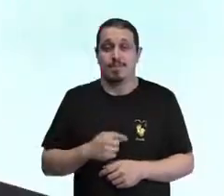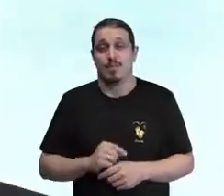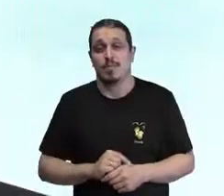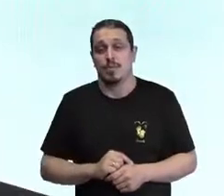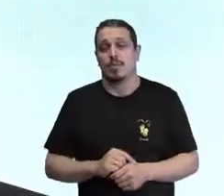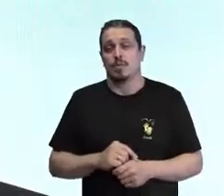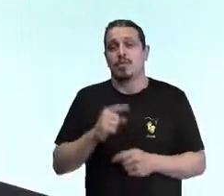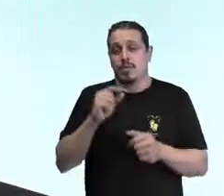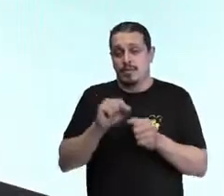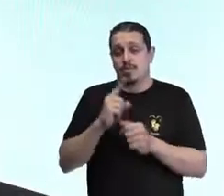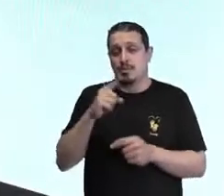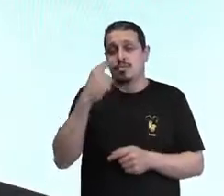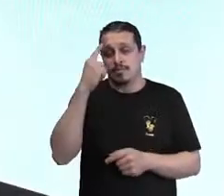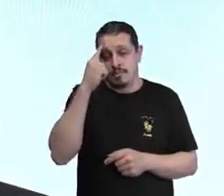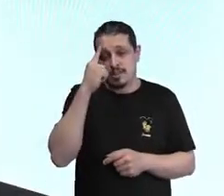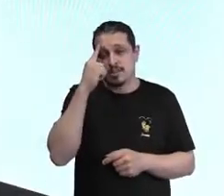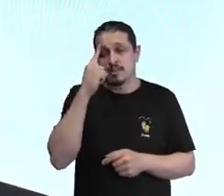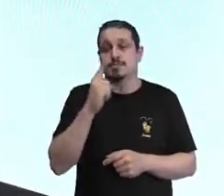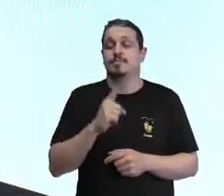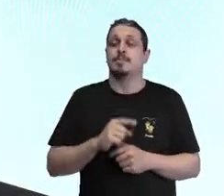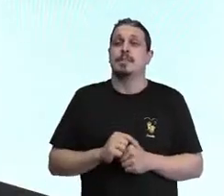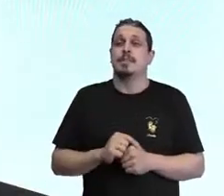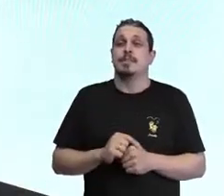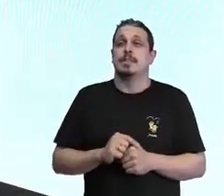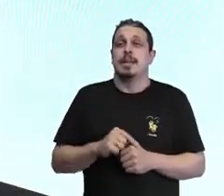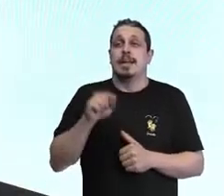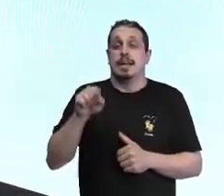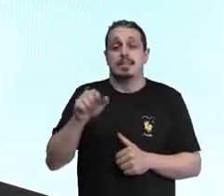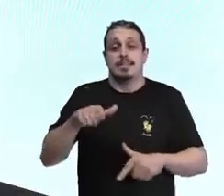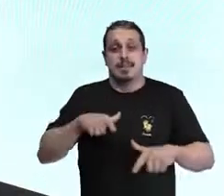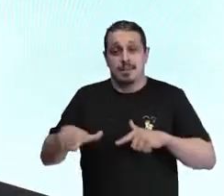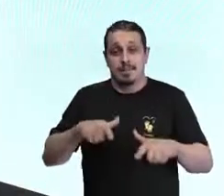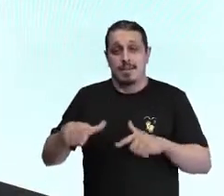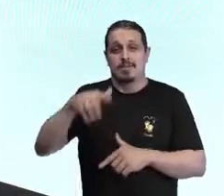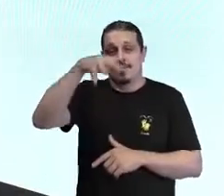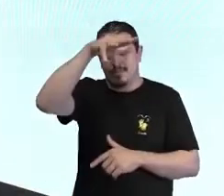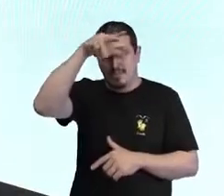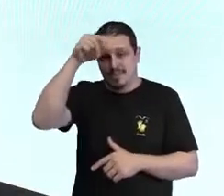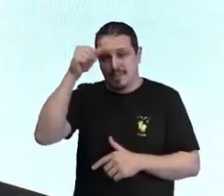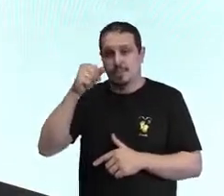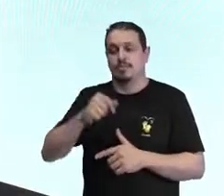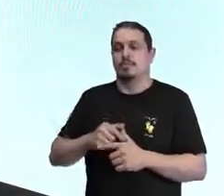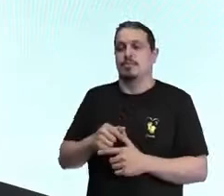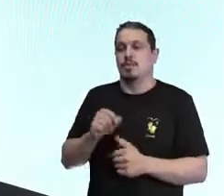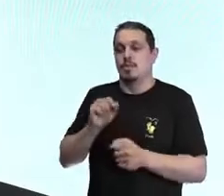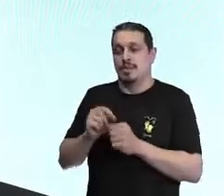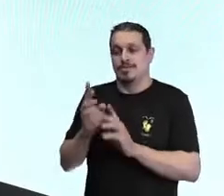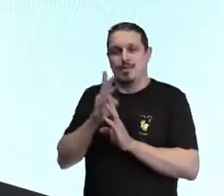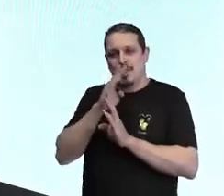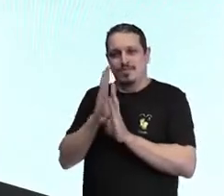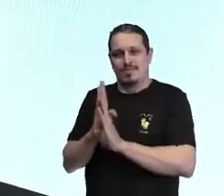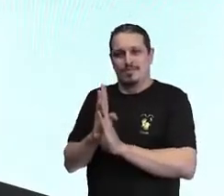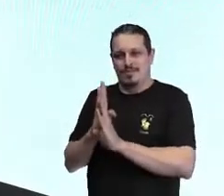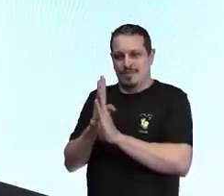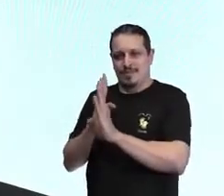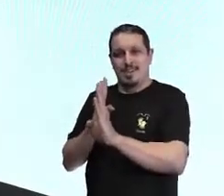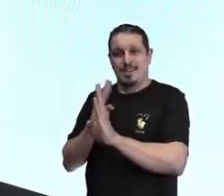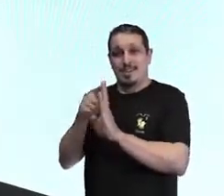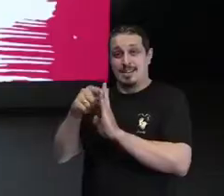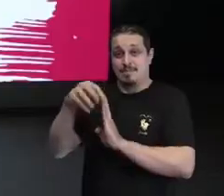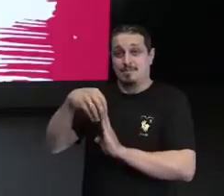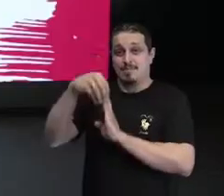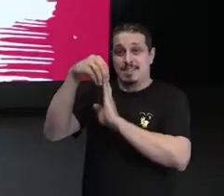uma seguidora me contou que ela estava na fila do supermercado com o filho dela, na fila preferencial, né, porque, por lei, o filho dela tem direito a